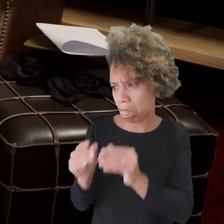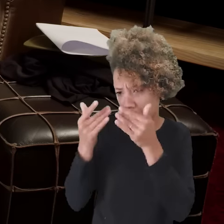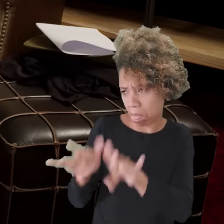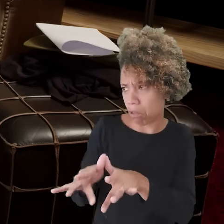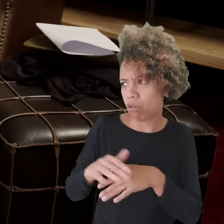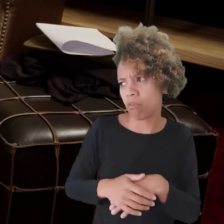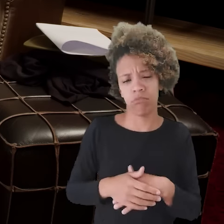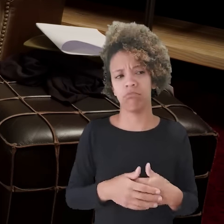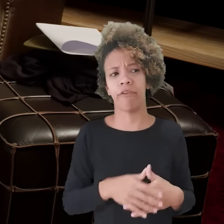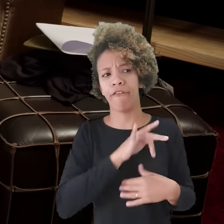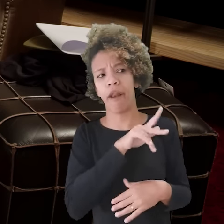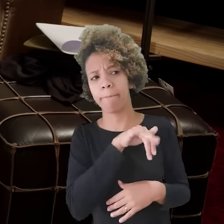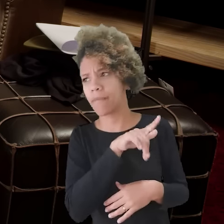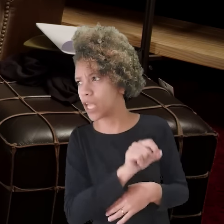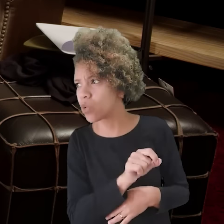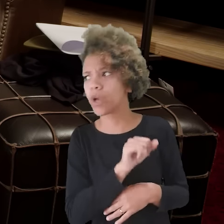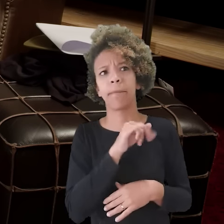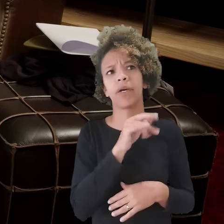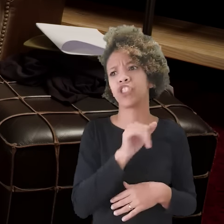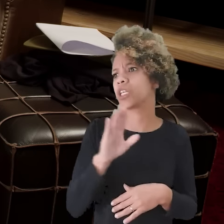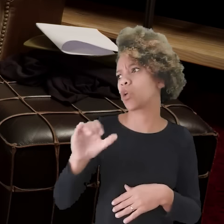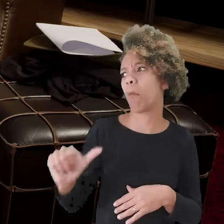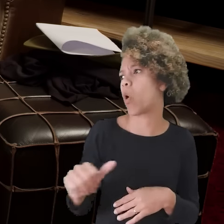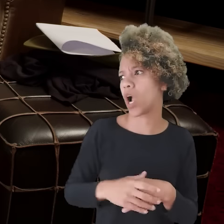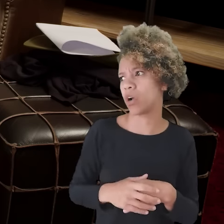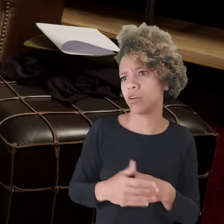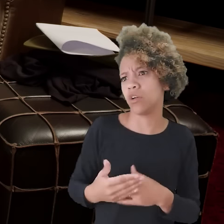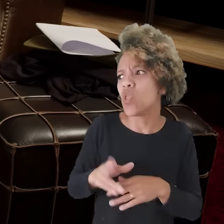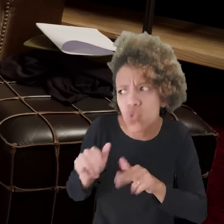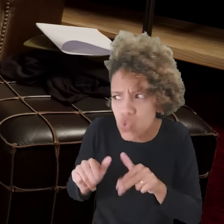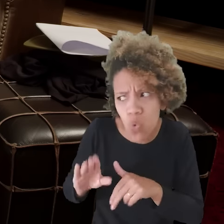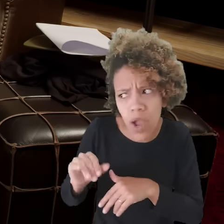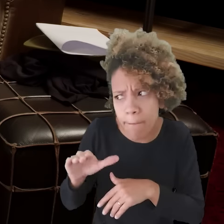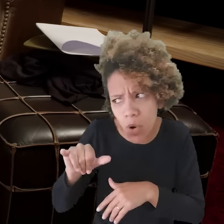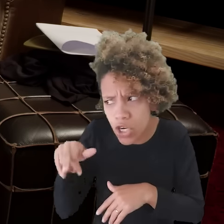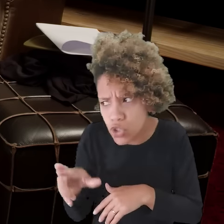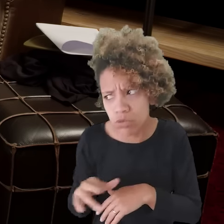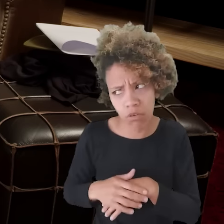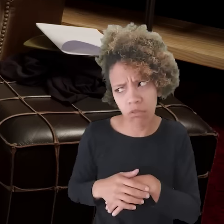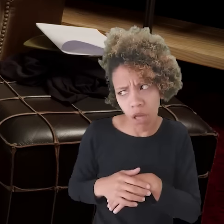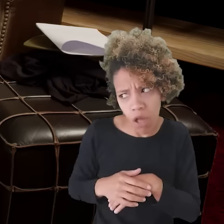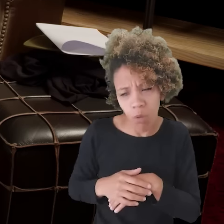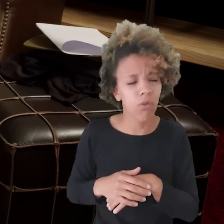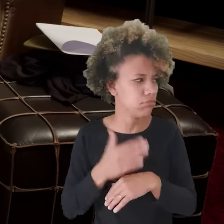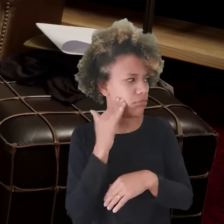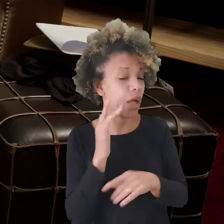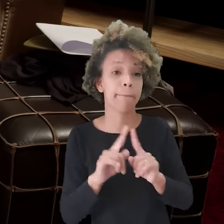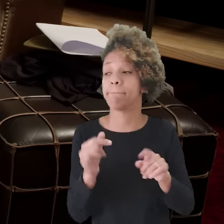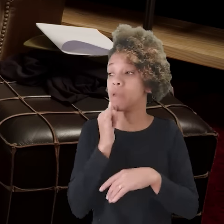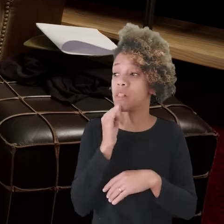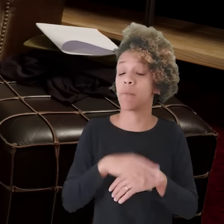sim Flamengo e Boca Juniors Ipatinga e Boca Juniors vou torcer pro cara nunca vou torcer com Boca Junior tá ligado mas